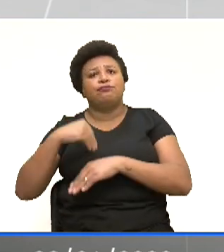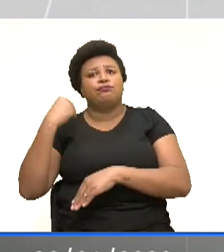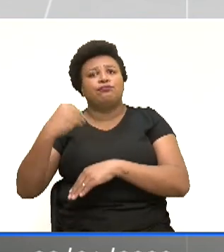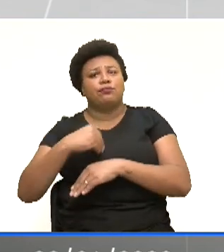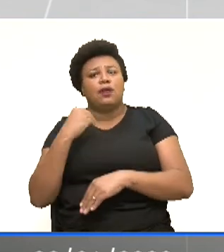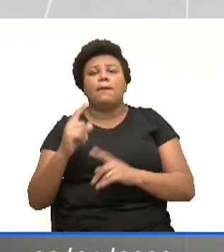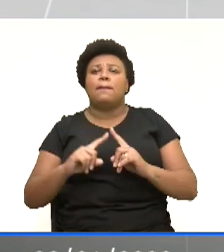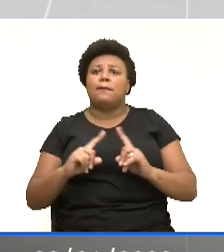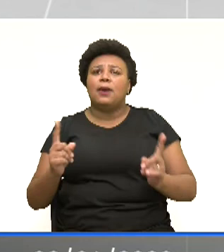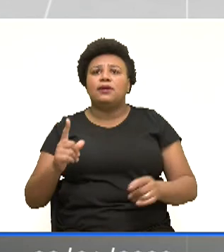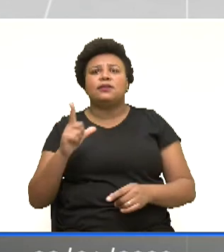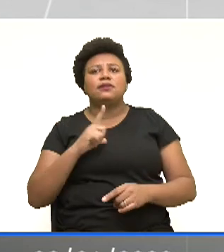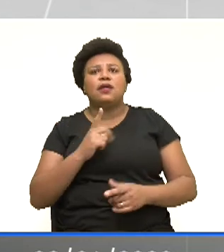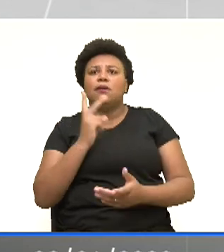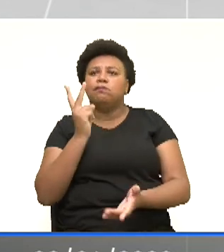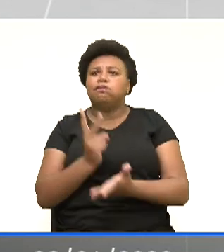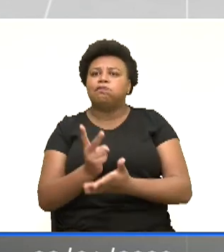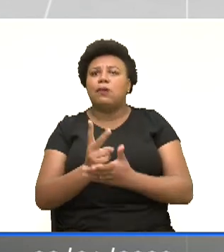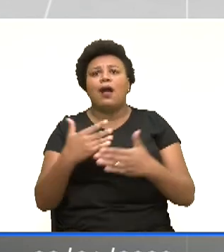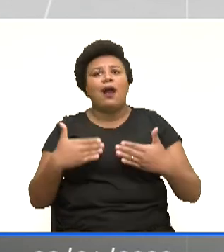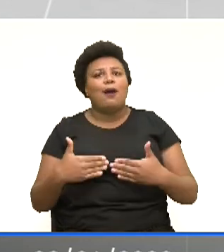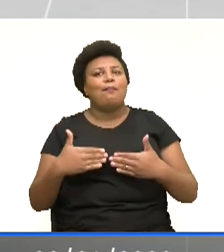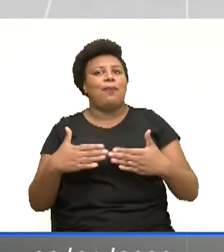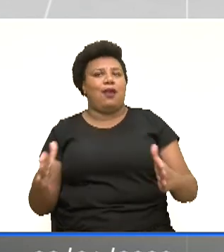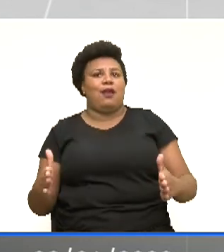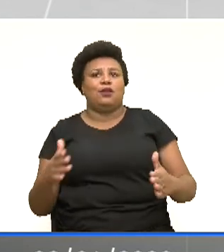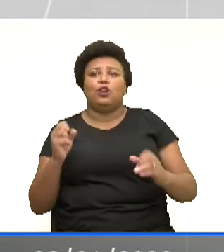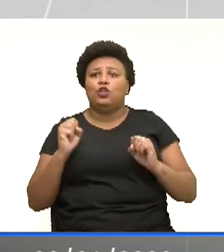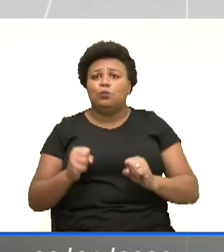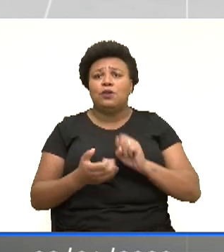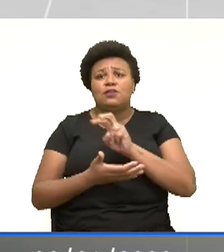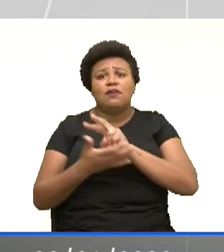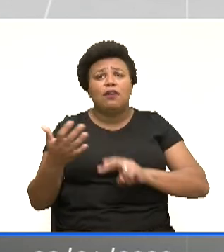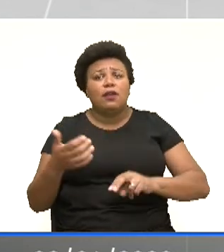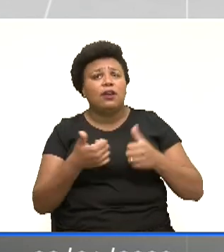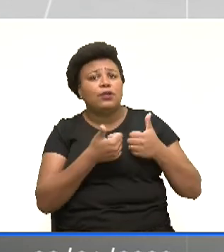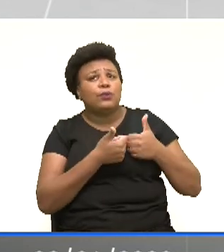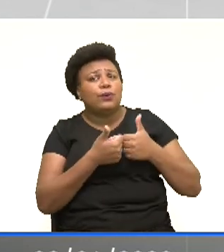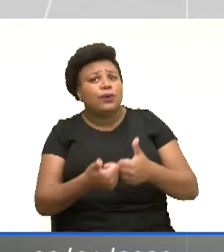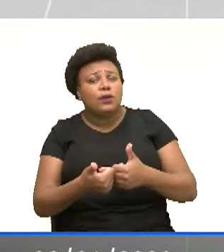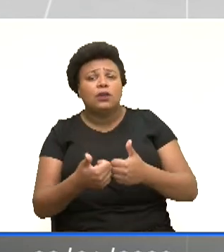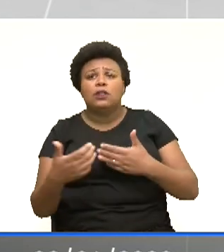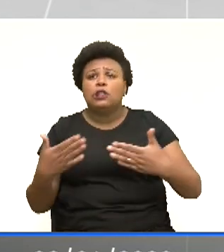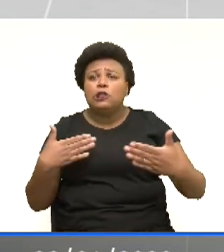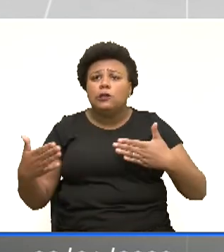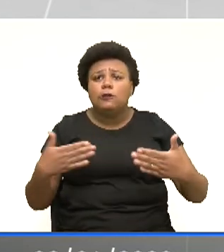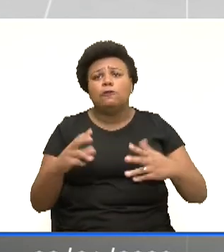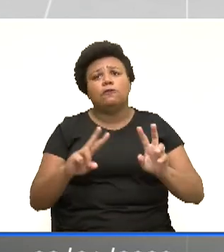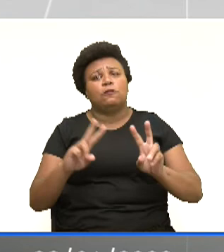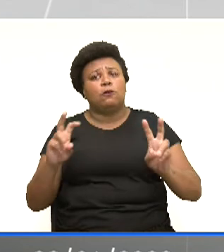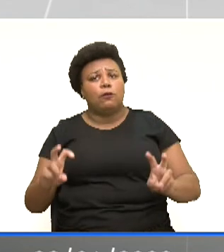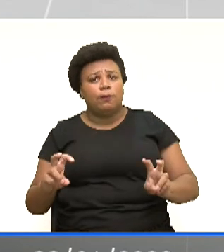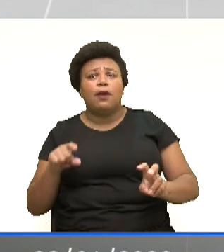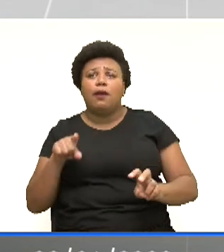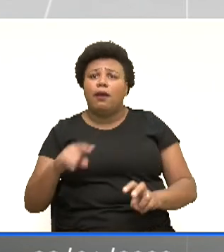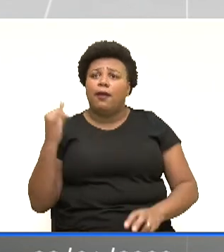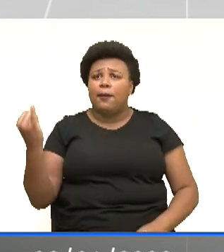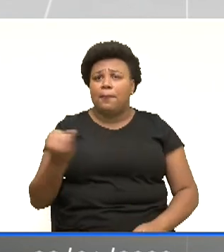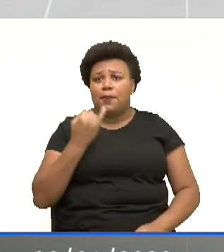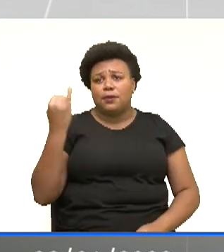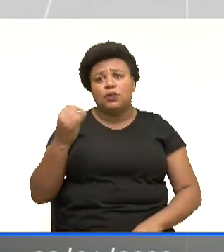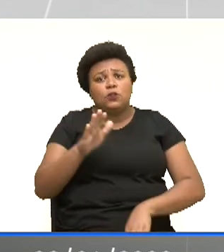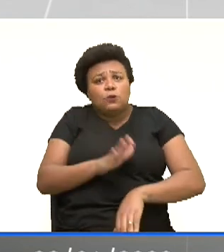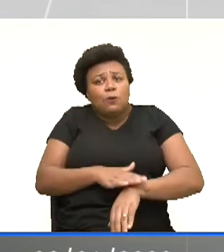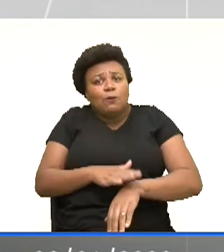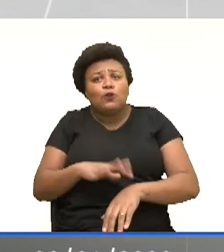contribuições, mas que ele esteja permanente aberto e que a gente possa ir avaliando, né, e ir dialogando sobre ele. Eu acho que é muito importante nesse